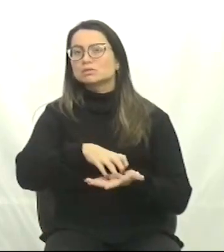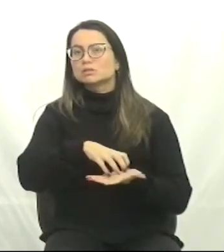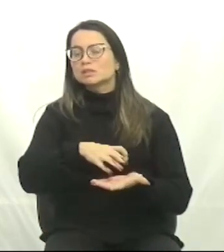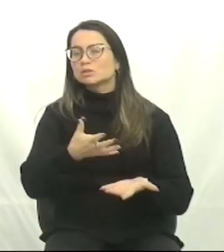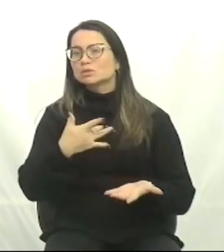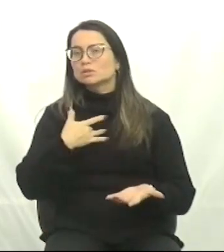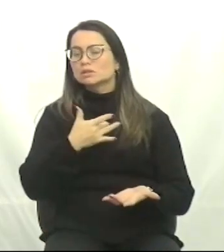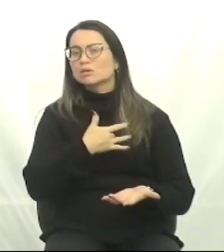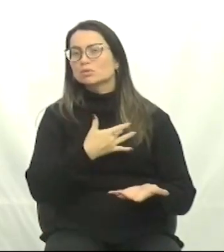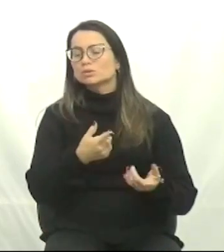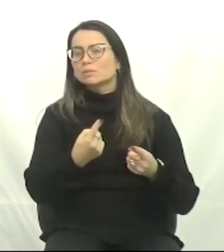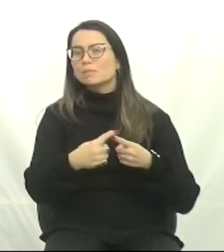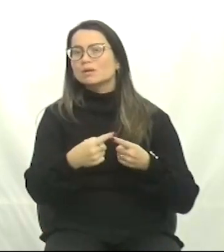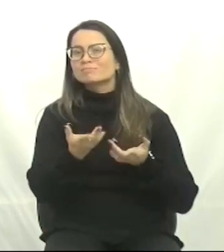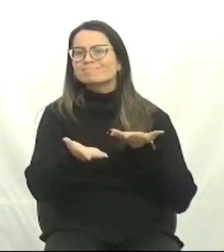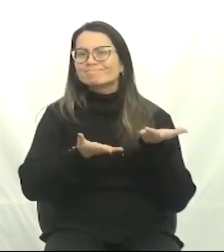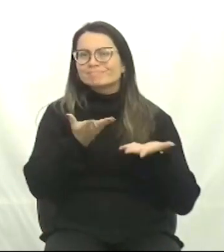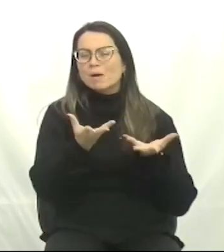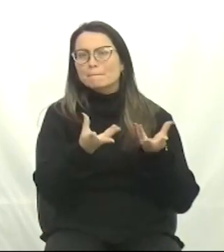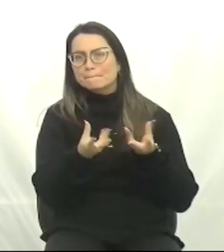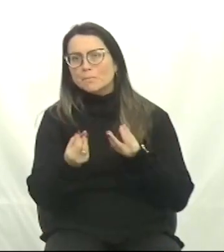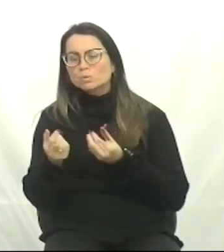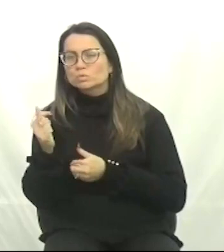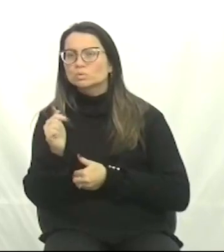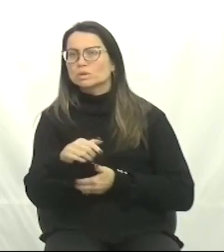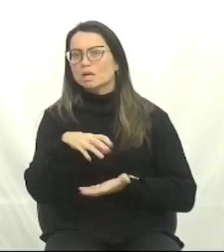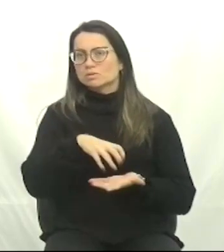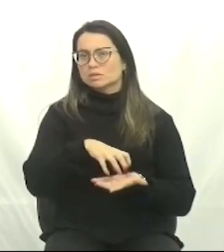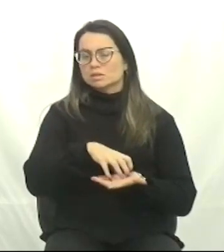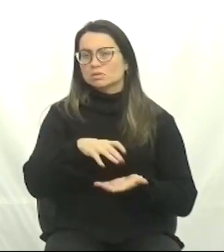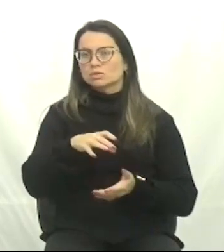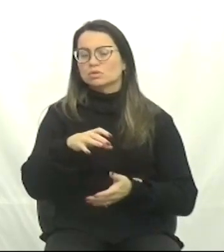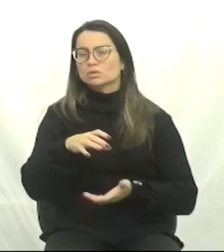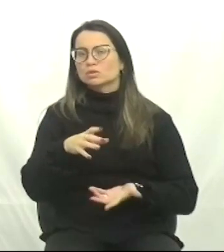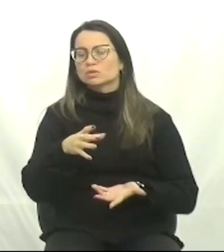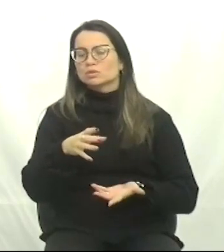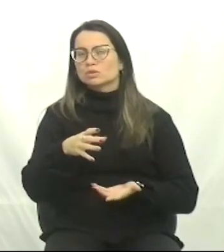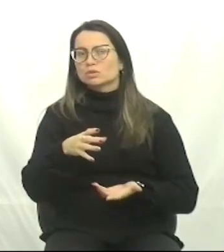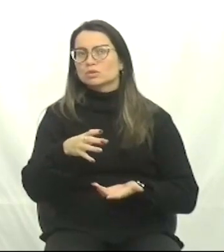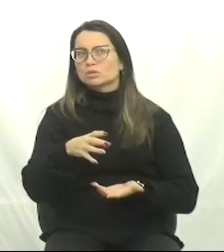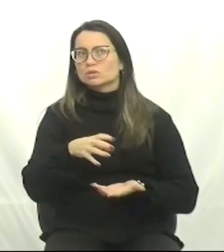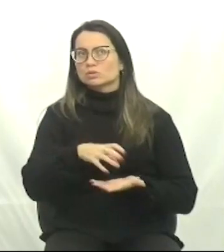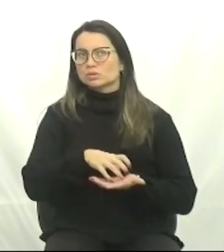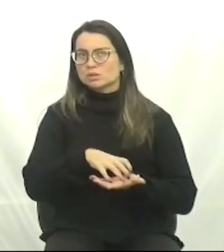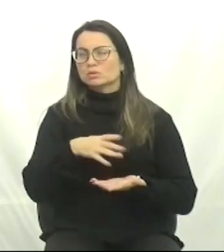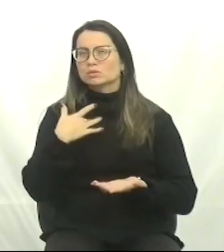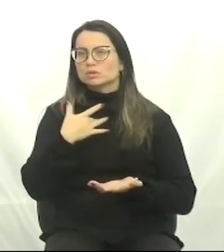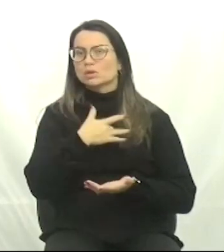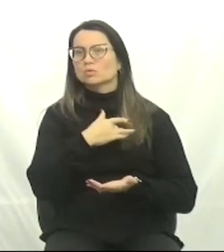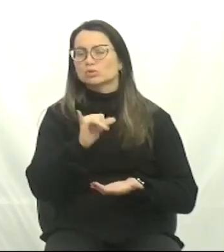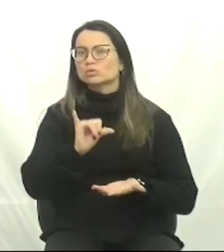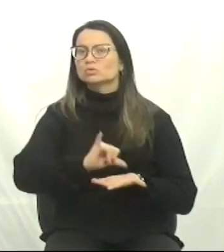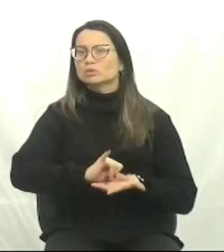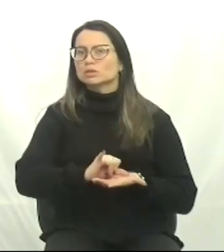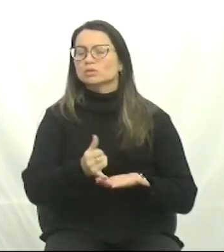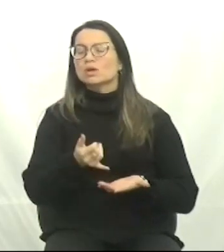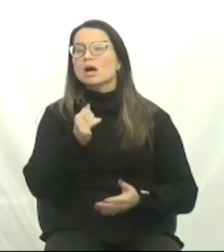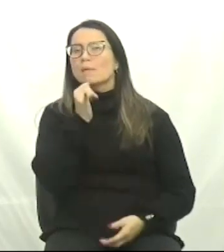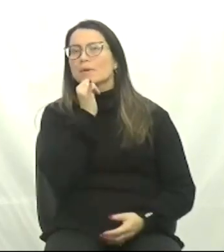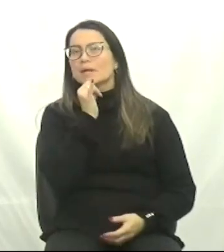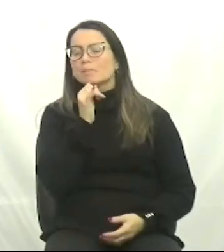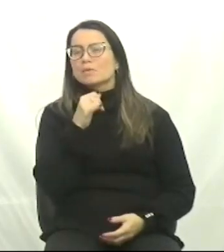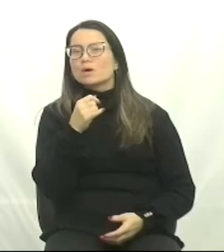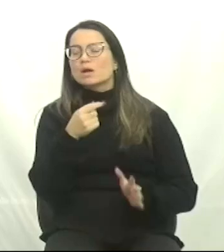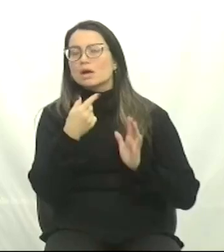com tantos atendimentos como é o caso da unidade básica de saúde do centro. Eu dei o exemplo, em dezembro de 2019, a